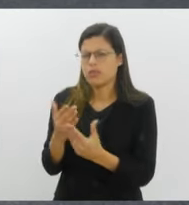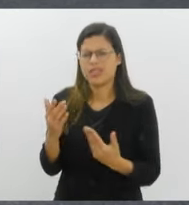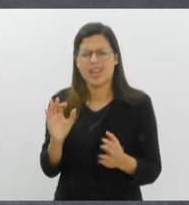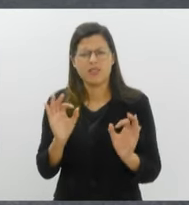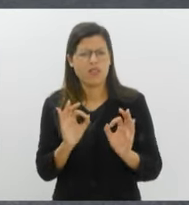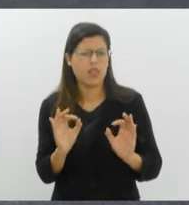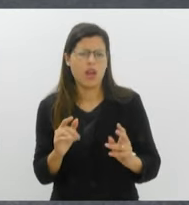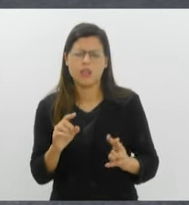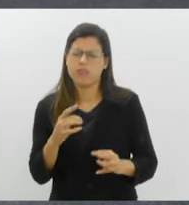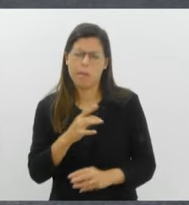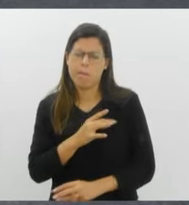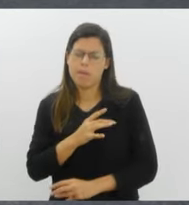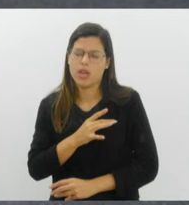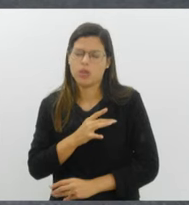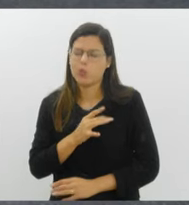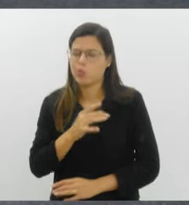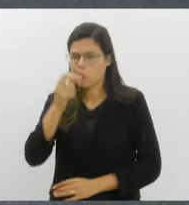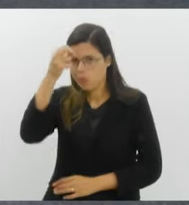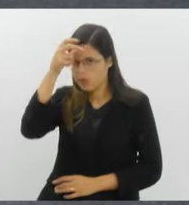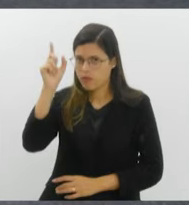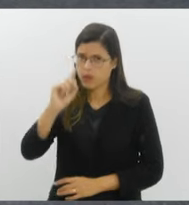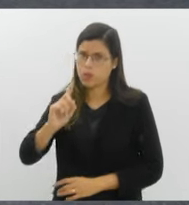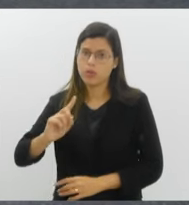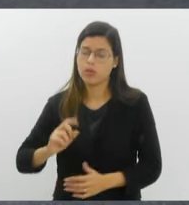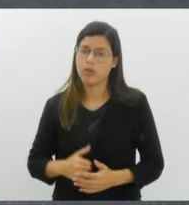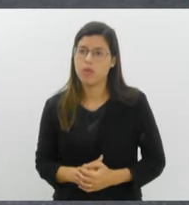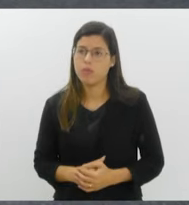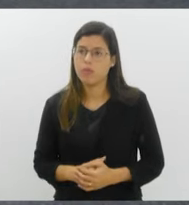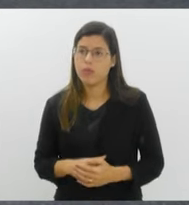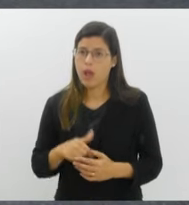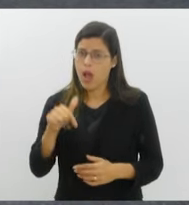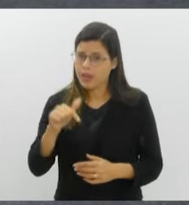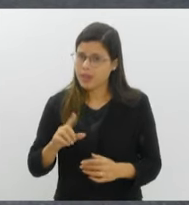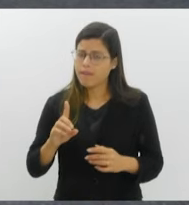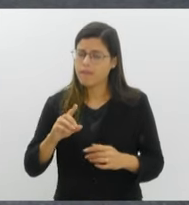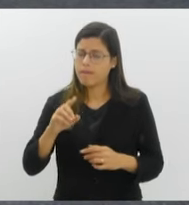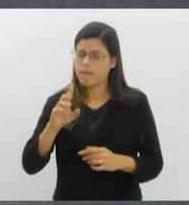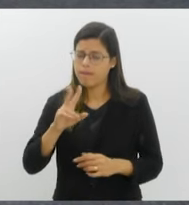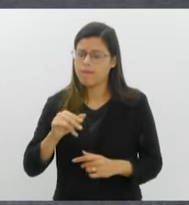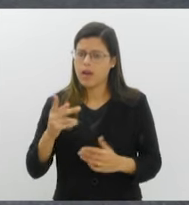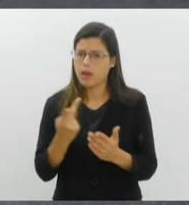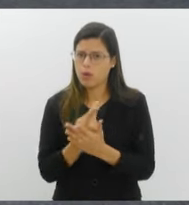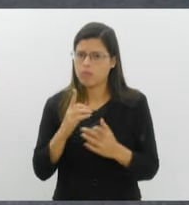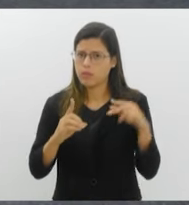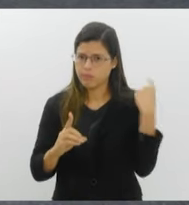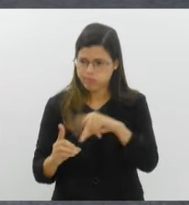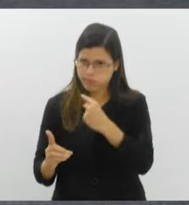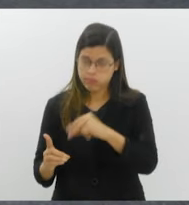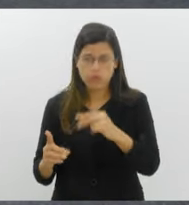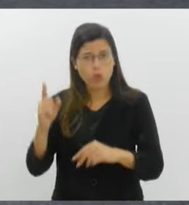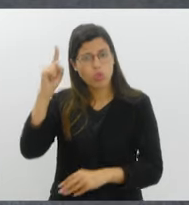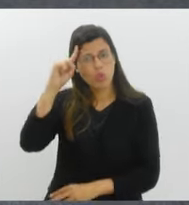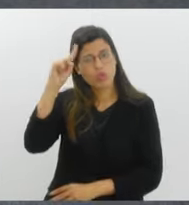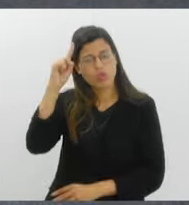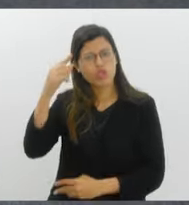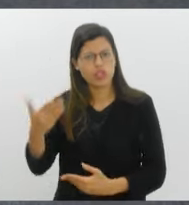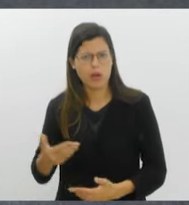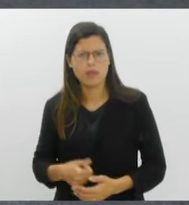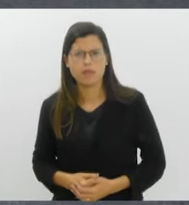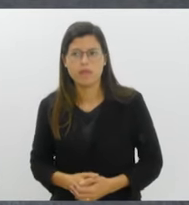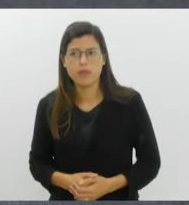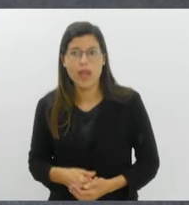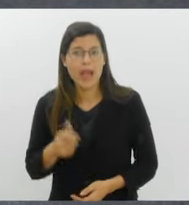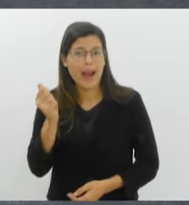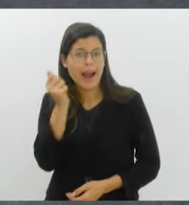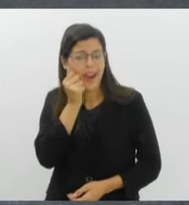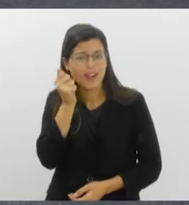do nervosinho, não. Aqui vai ser pau no lombo sem massagem todo dia. E é tanta cara de pau que